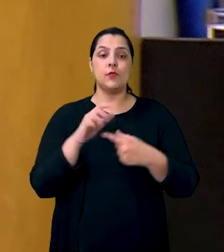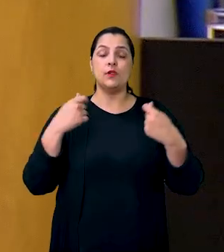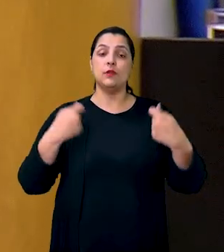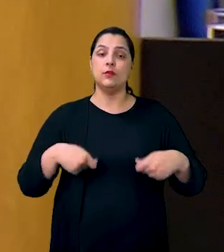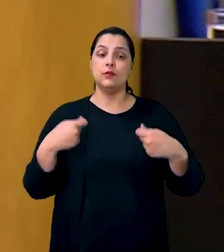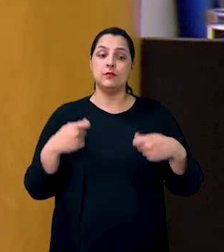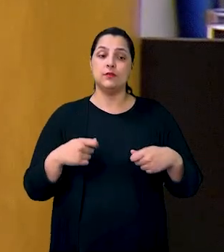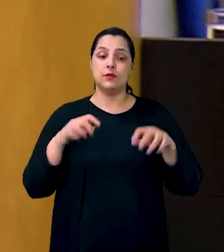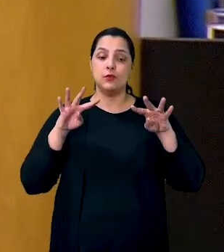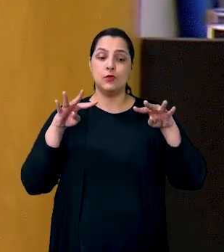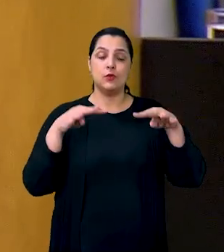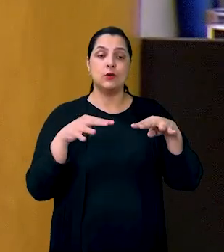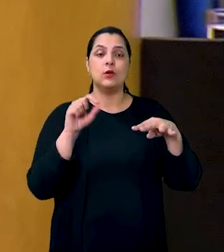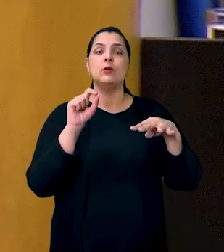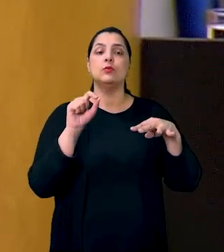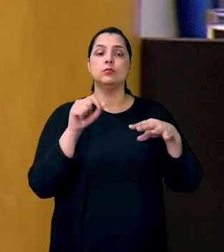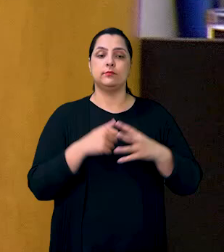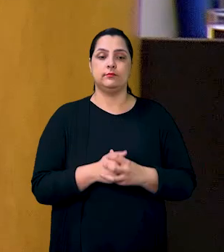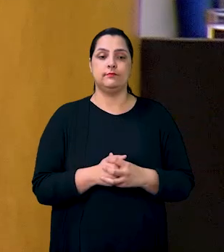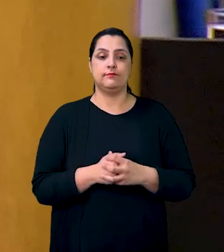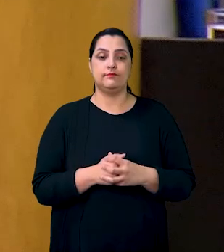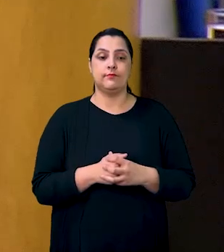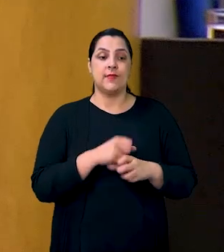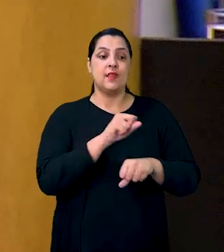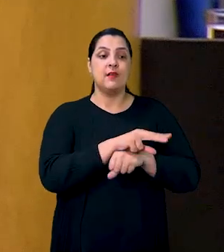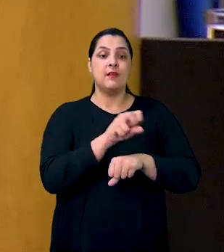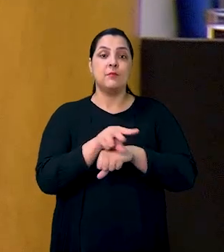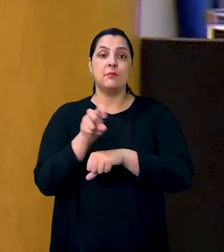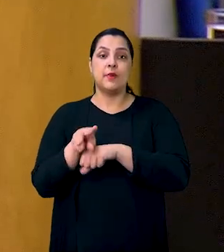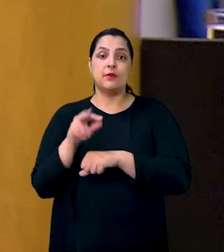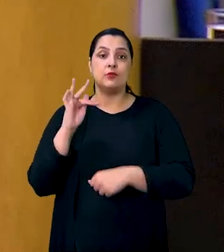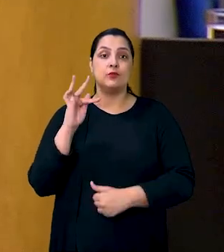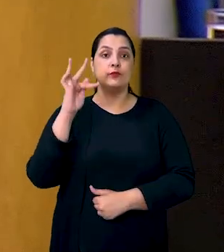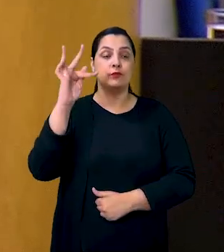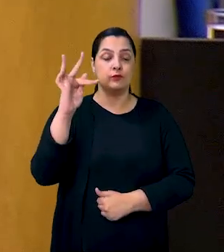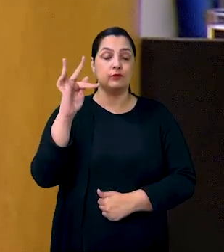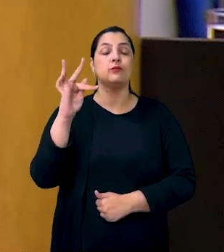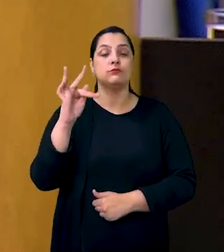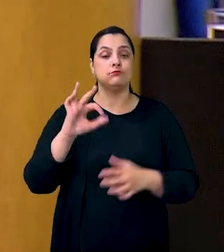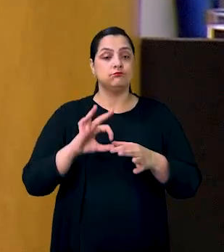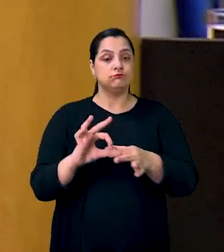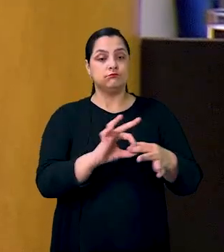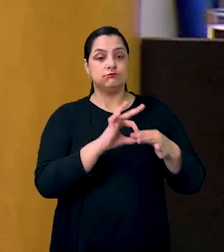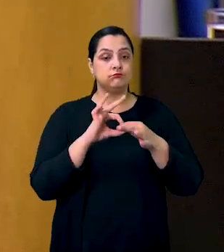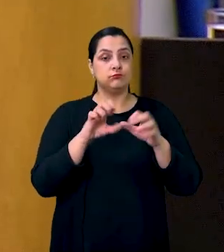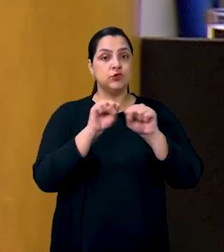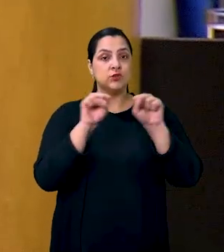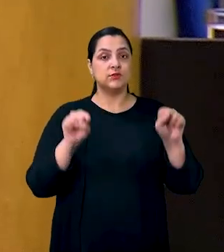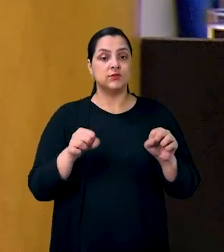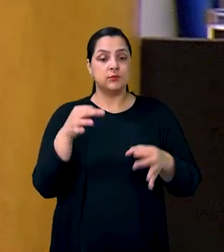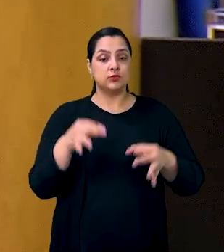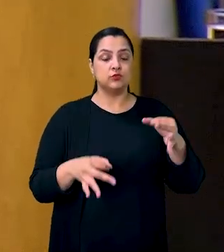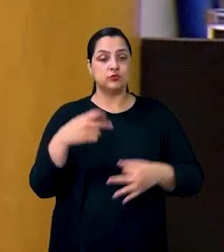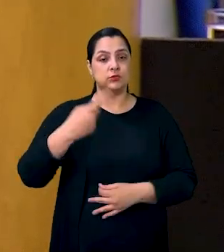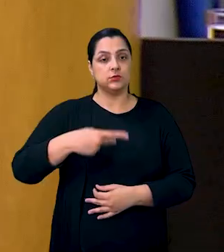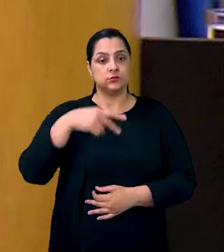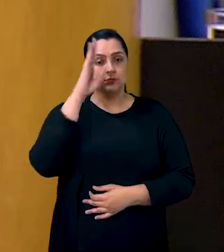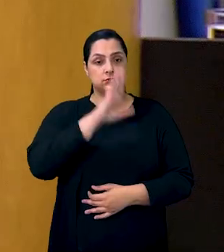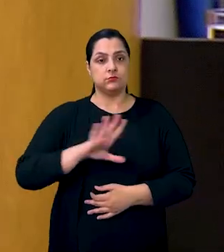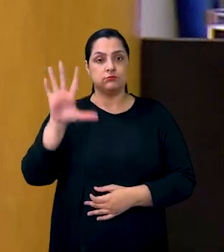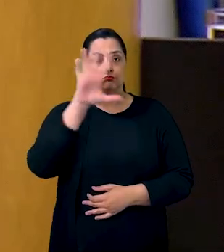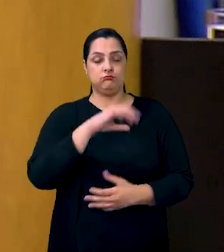destacou a necessidade de olhar para o que chamou de empregos do futuro e de fortalecer o sistema de justiça do